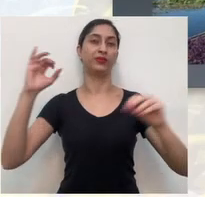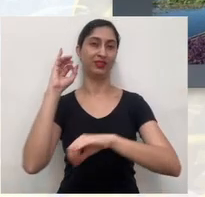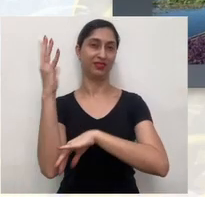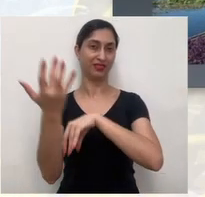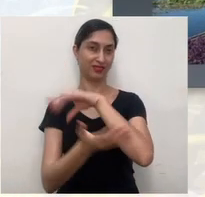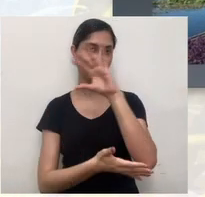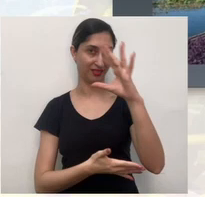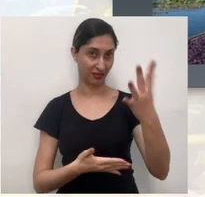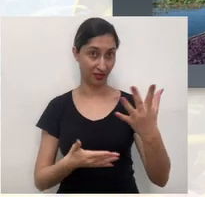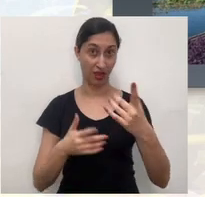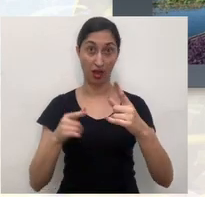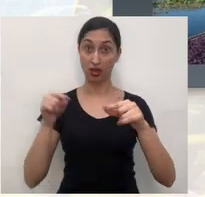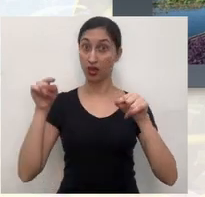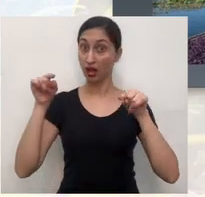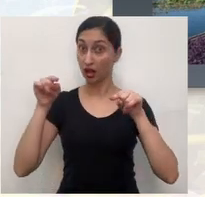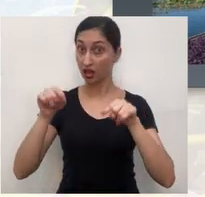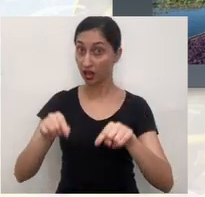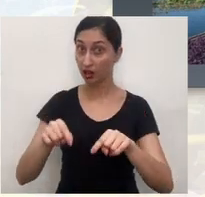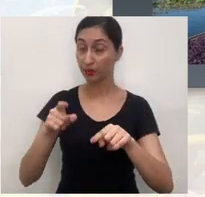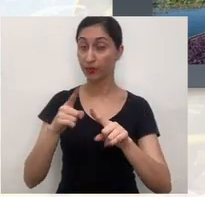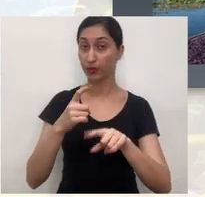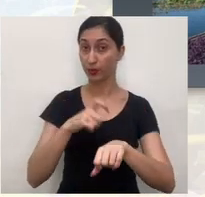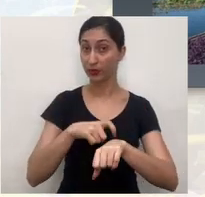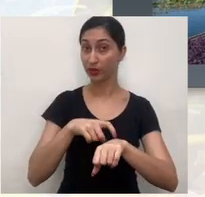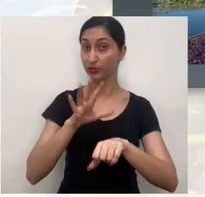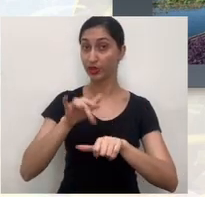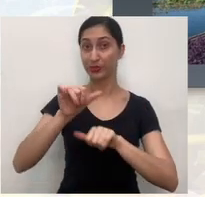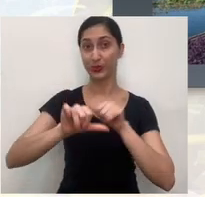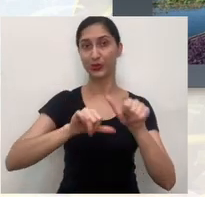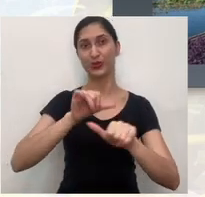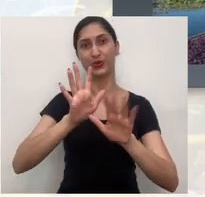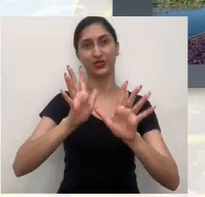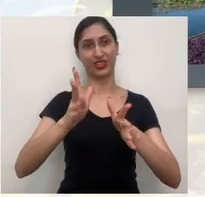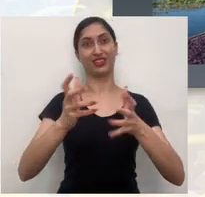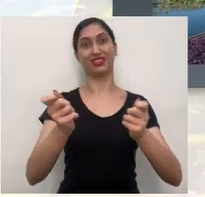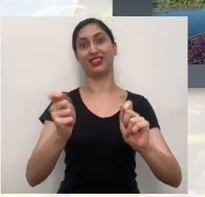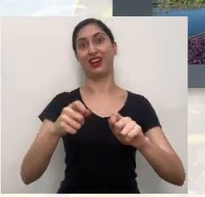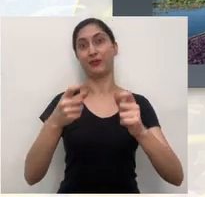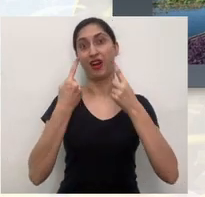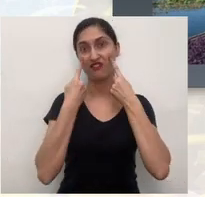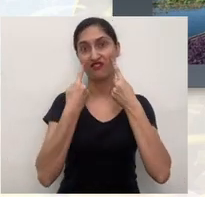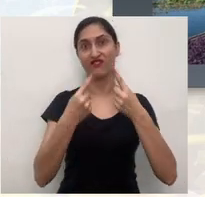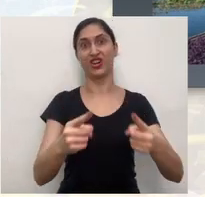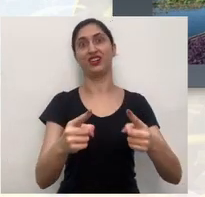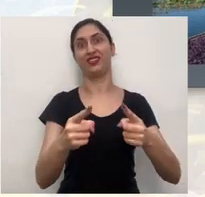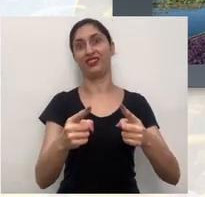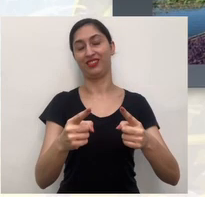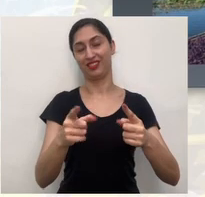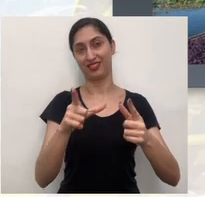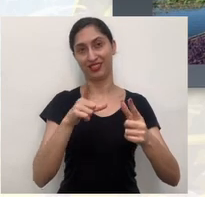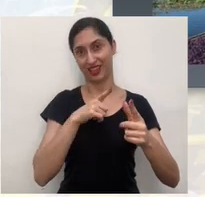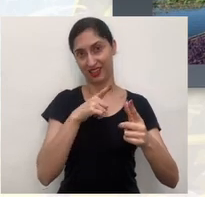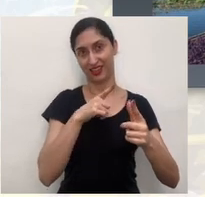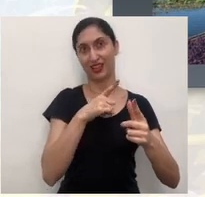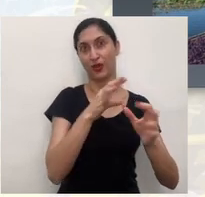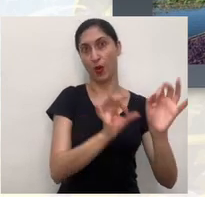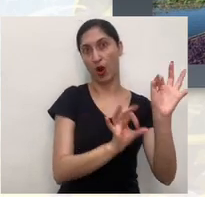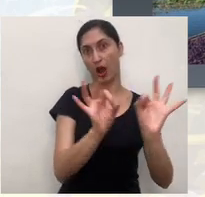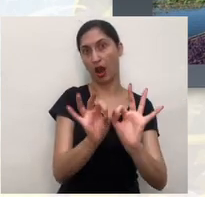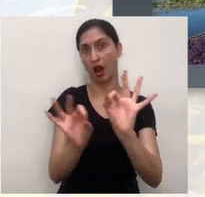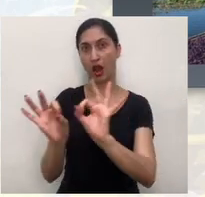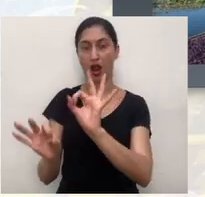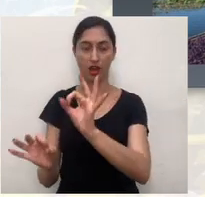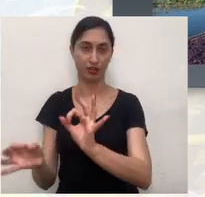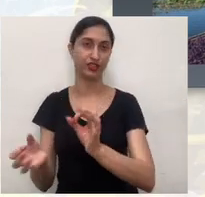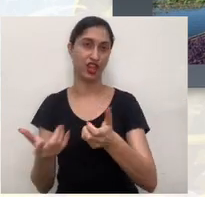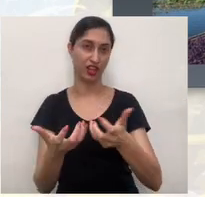E aqui não, aqui vocês estão vendo isso. E outra marca registrada do Burle Marx, que são os grupos com